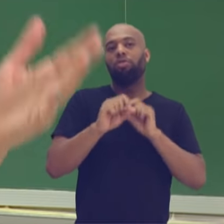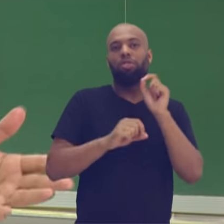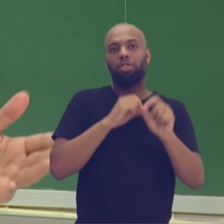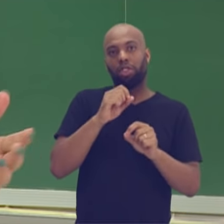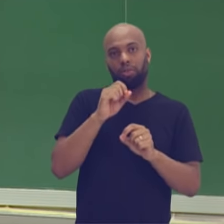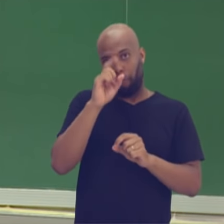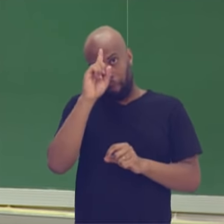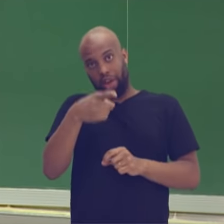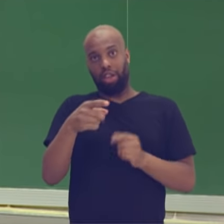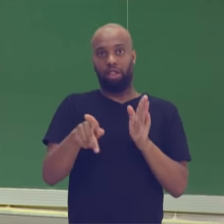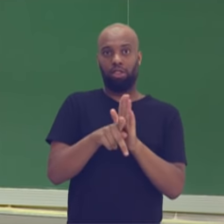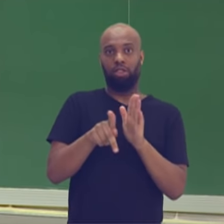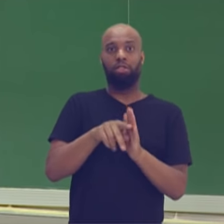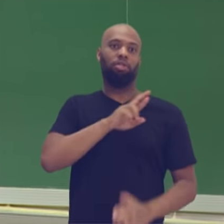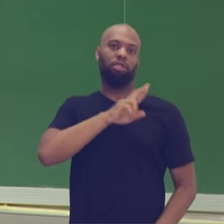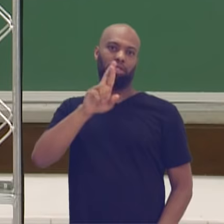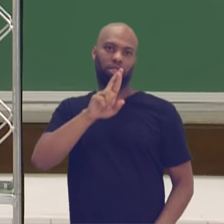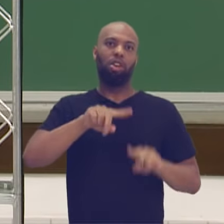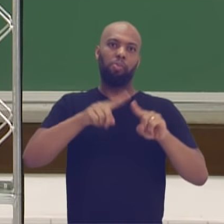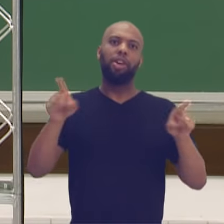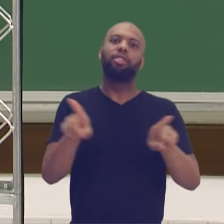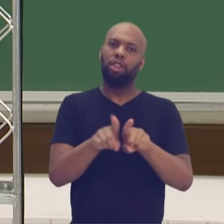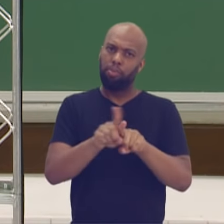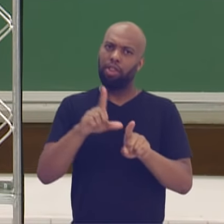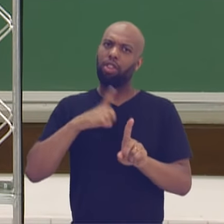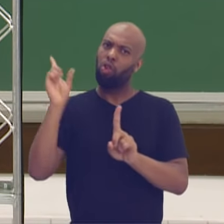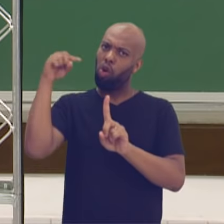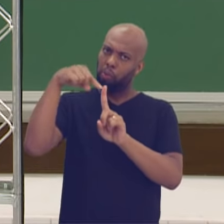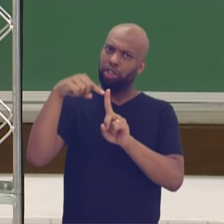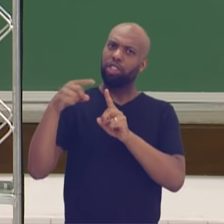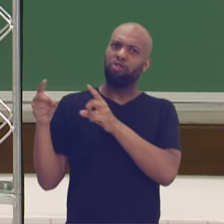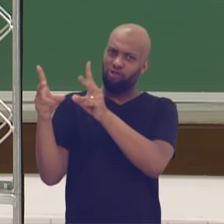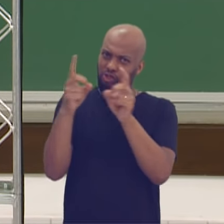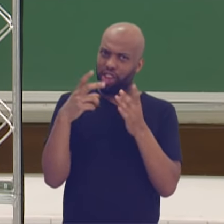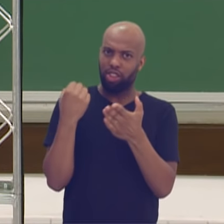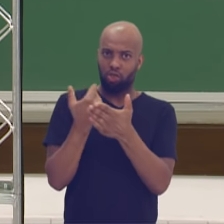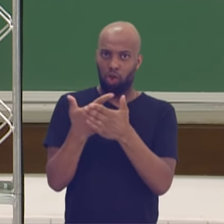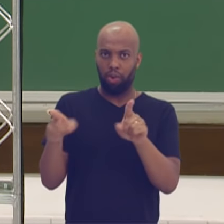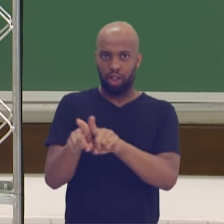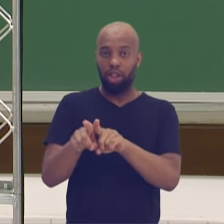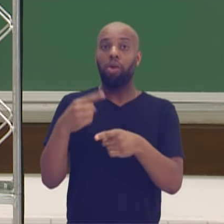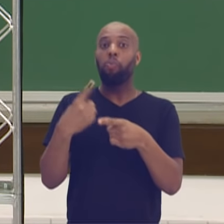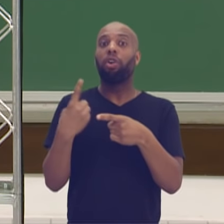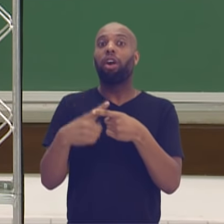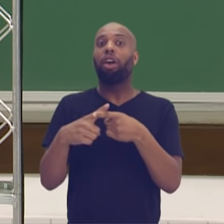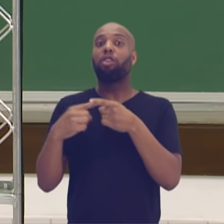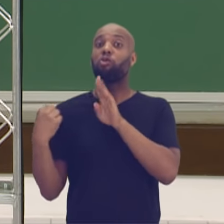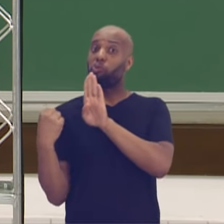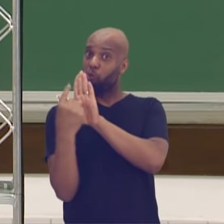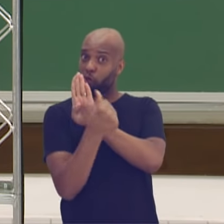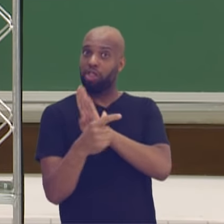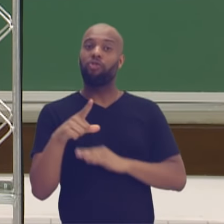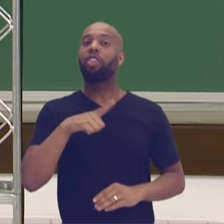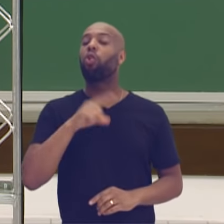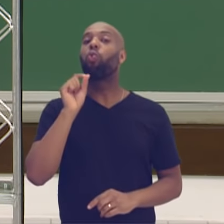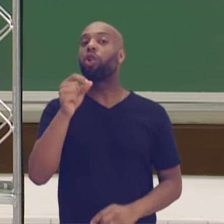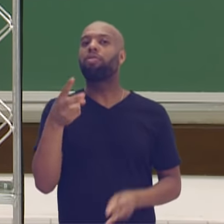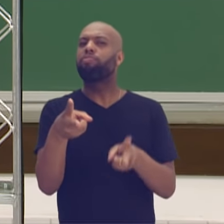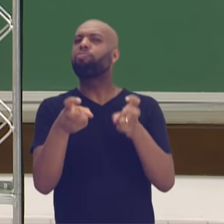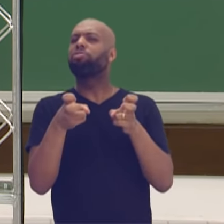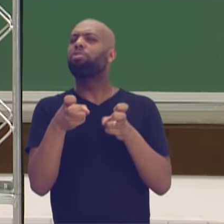ordem religiosa, mas ele também vai ser comercial, porque os mercadores, que são os burgueses, vão ver uma oportunidade de